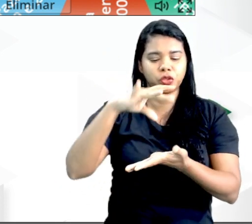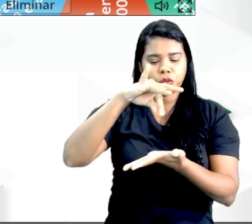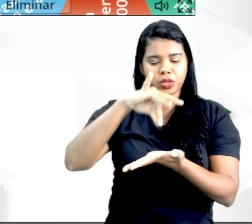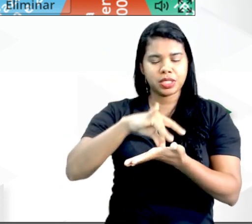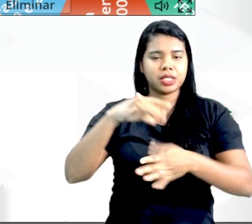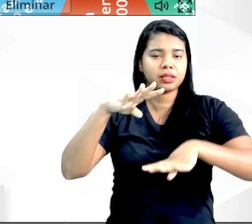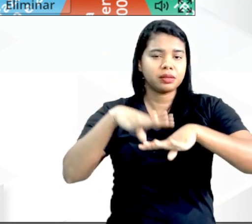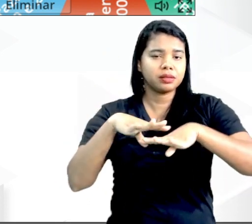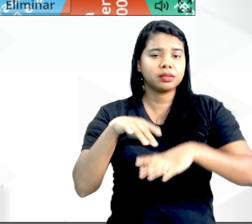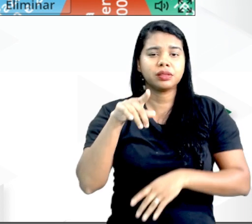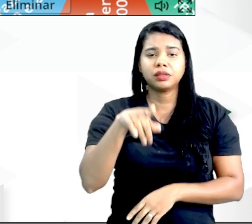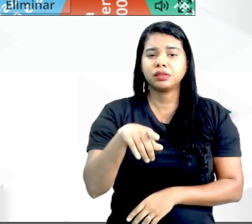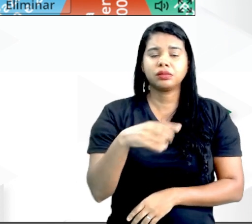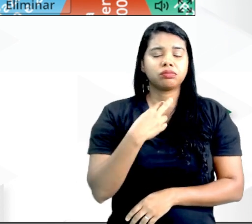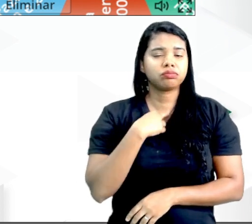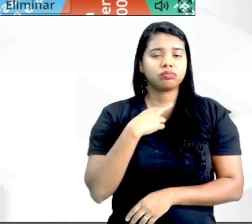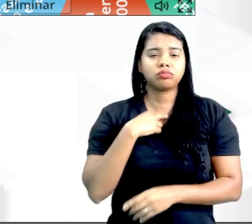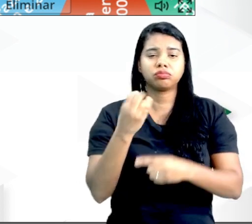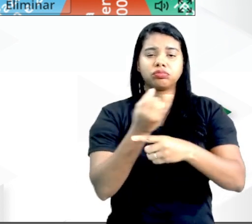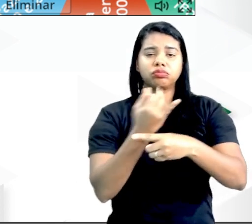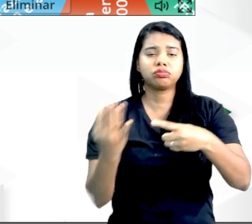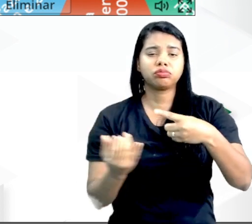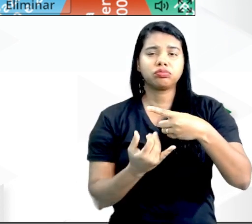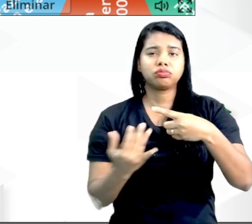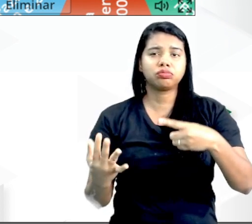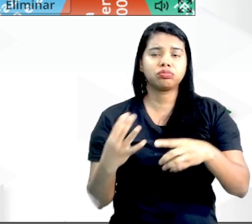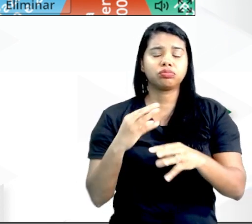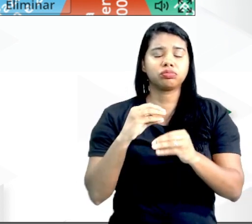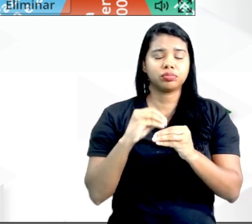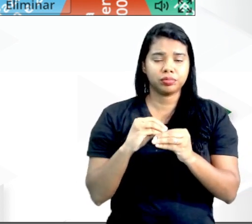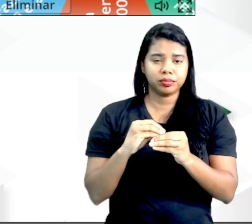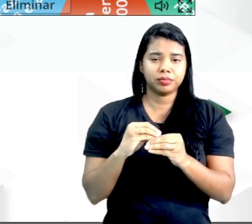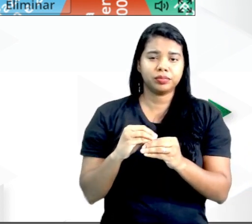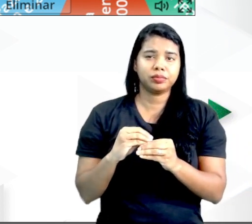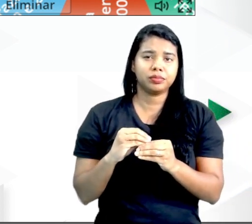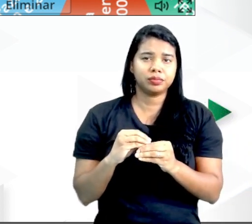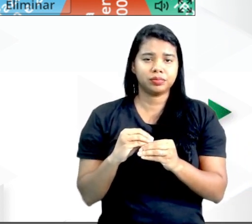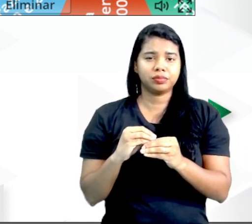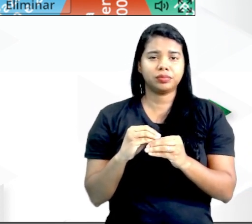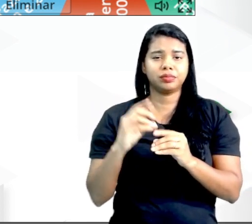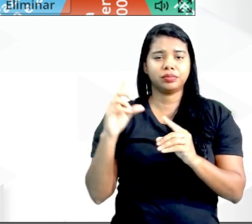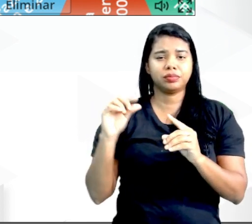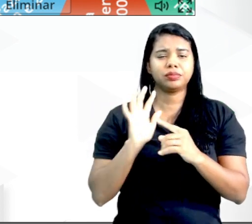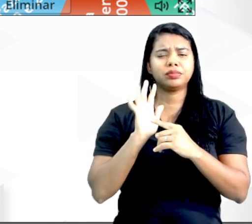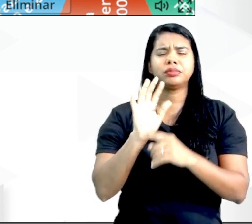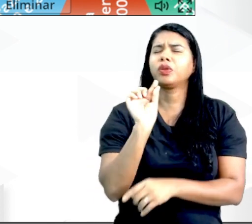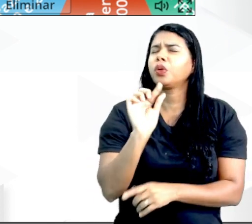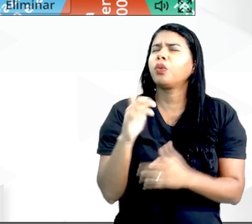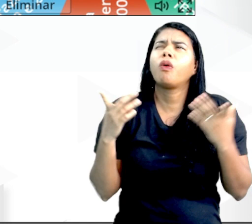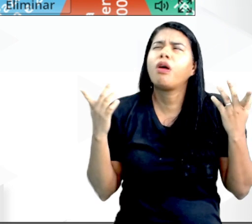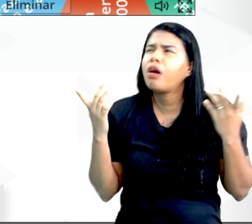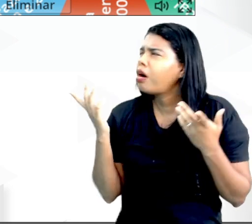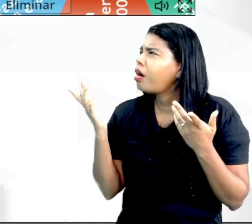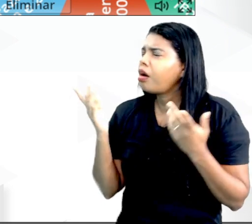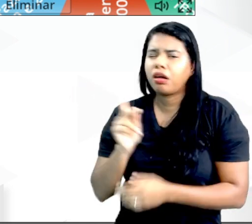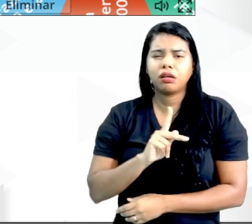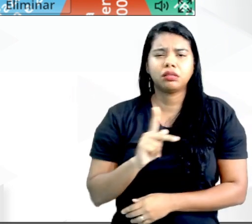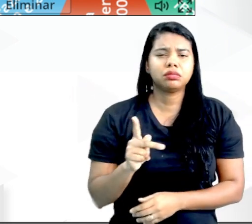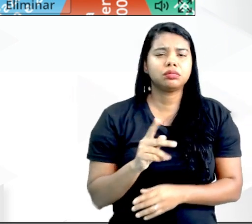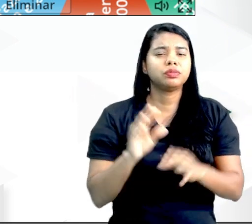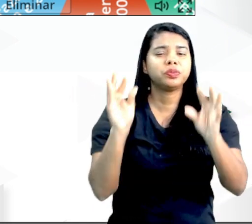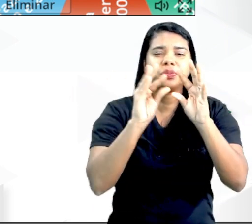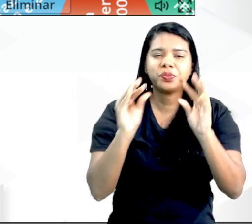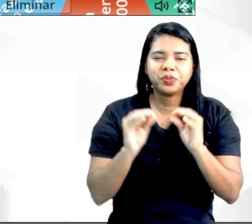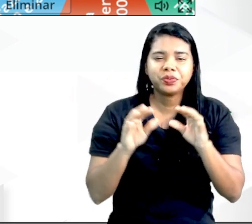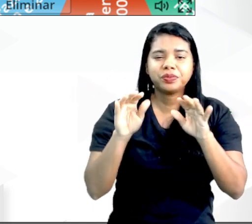que você não pode deixar a fração sem que ela seja irredutível. O que é isso, professor? Eu tenho que